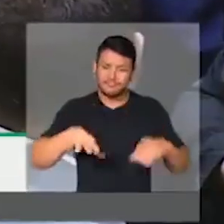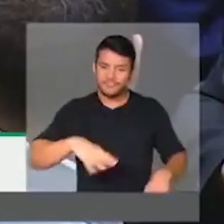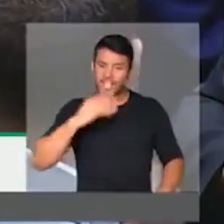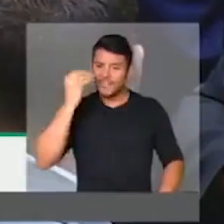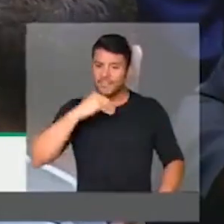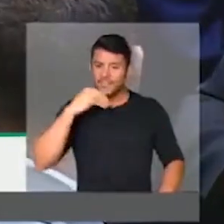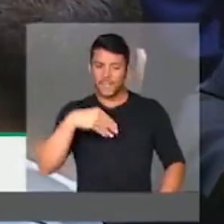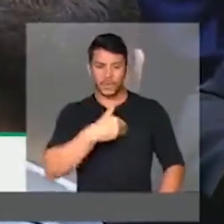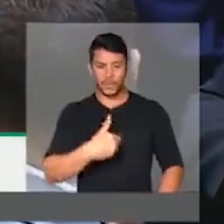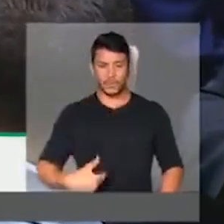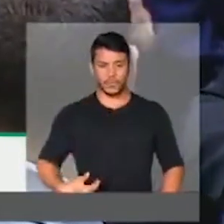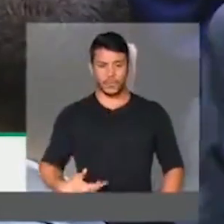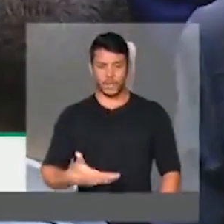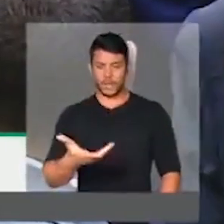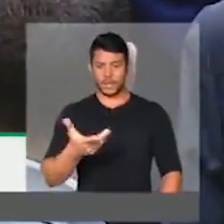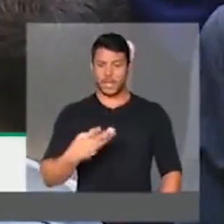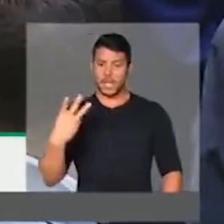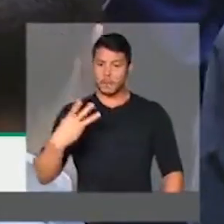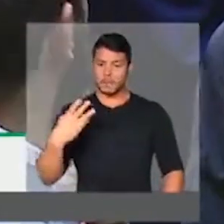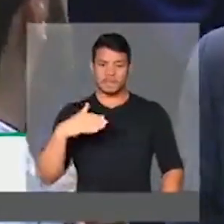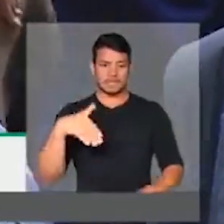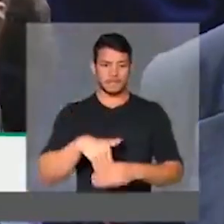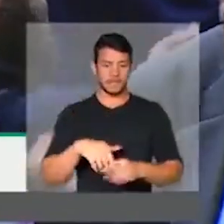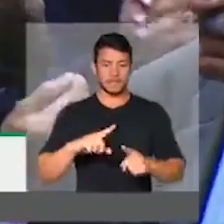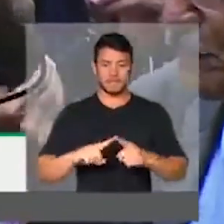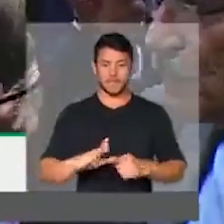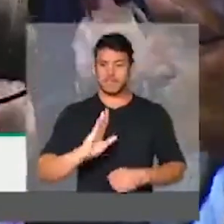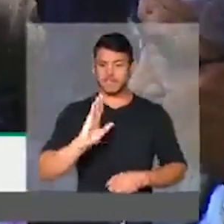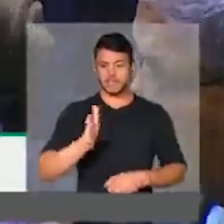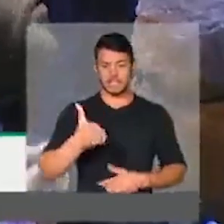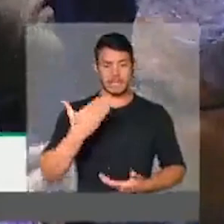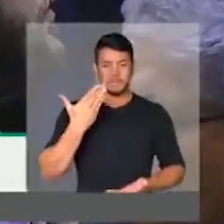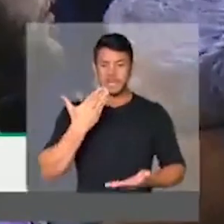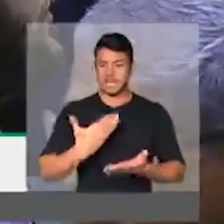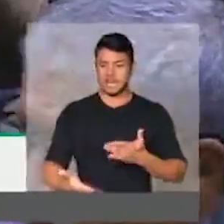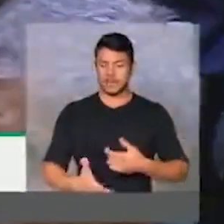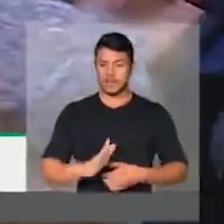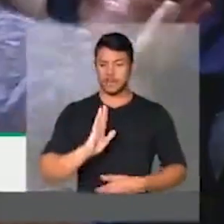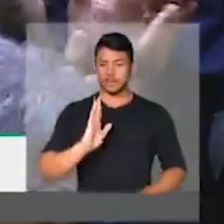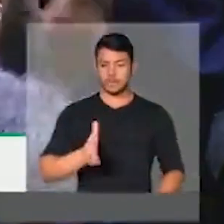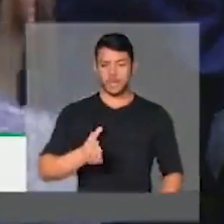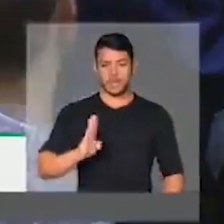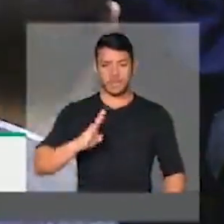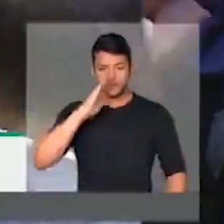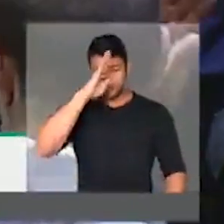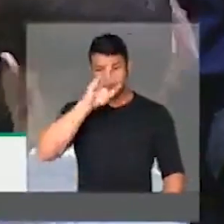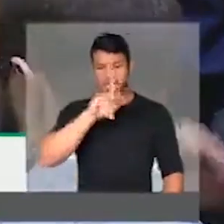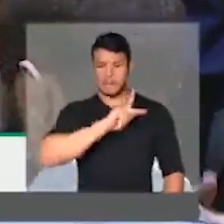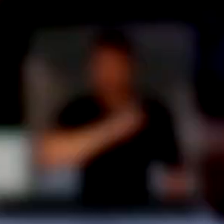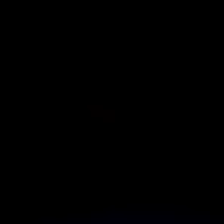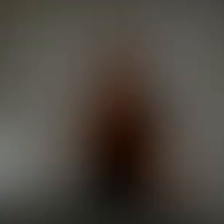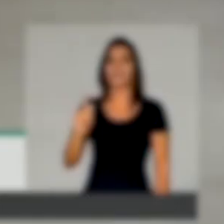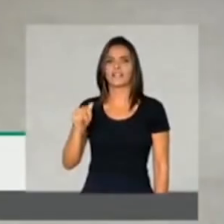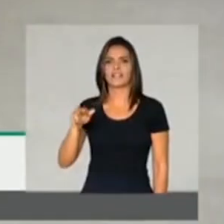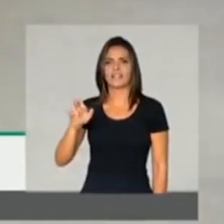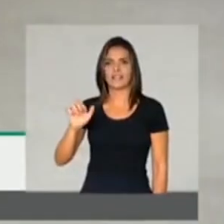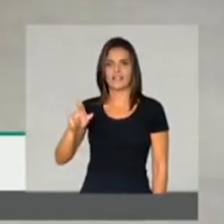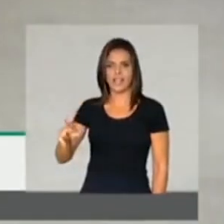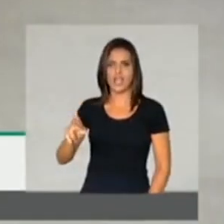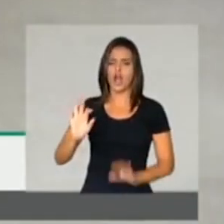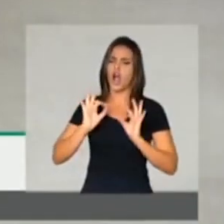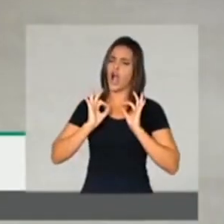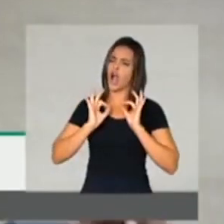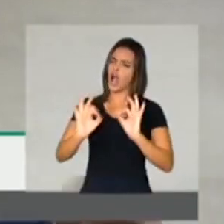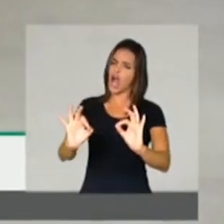eles estão querendo um terceiro turno, e eles já perderam essa eleição, Jair Bolsonaro é nosso presidente, e o Lula está preso.